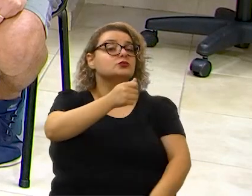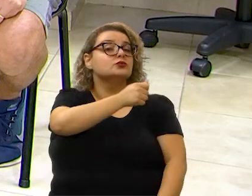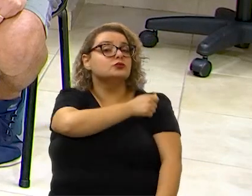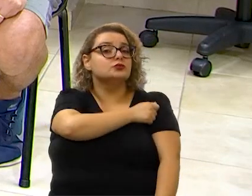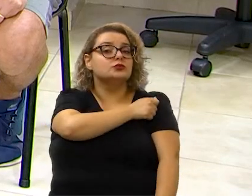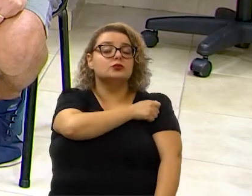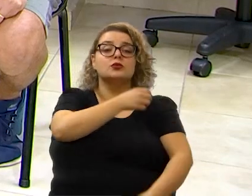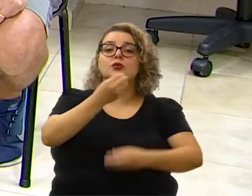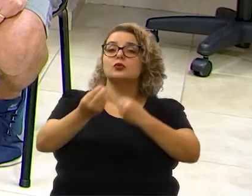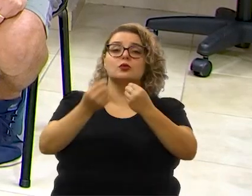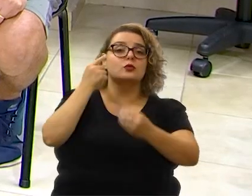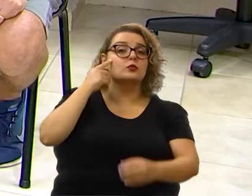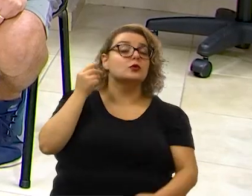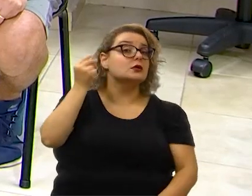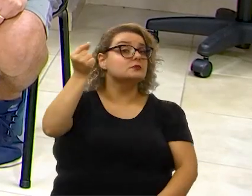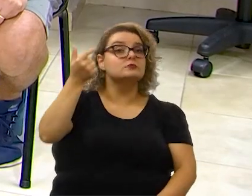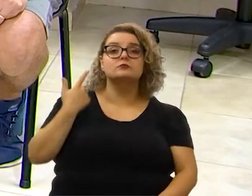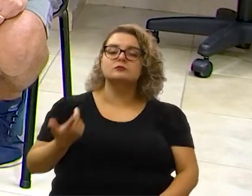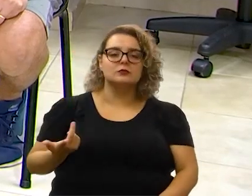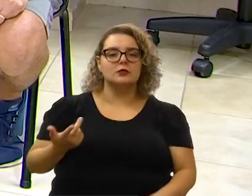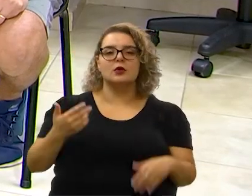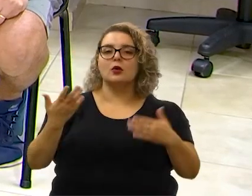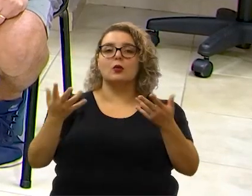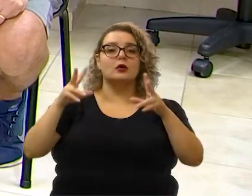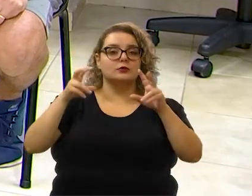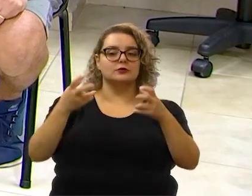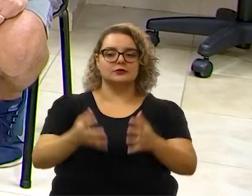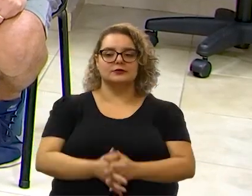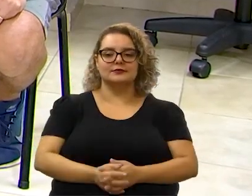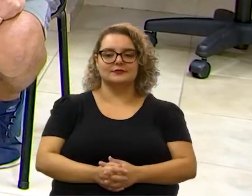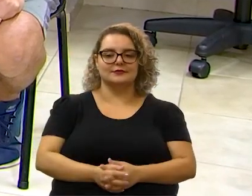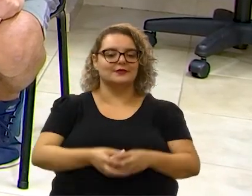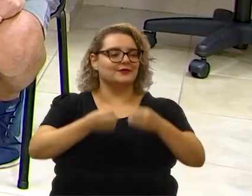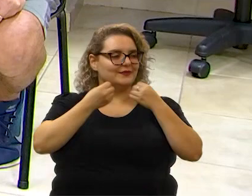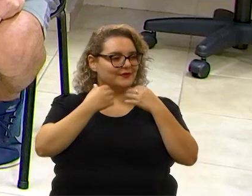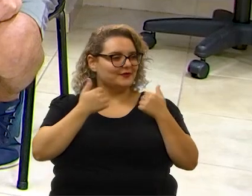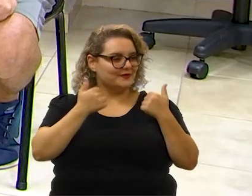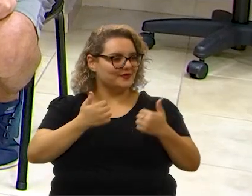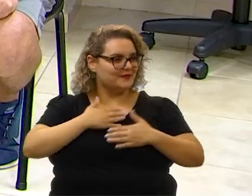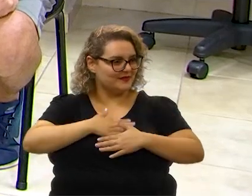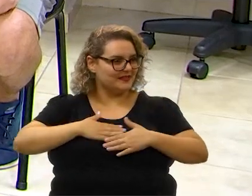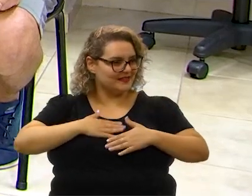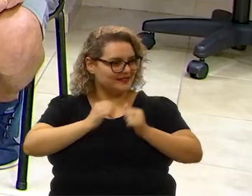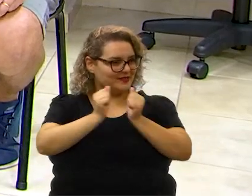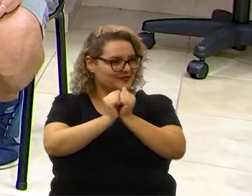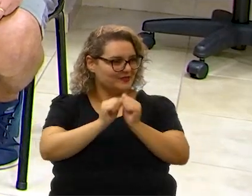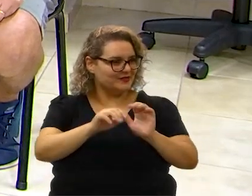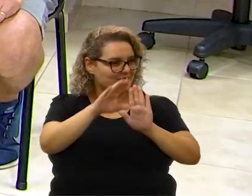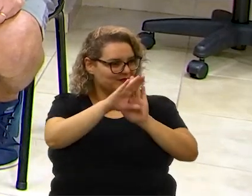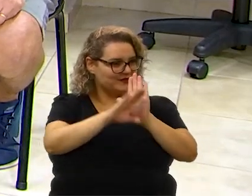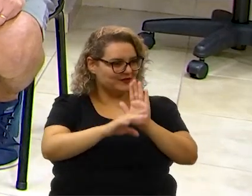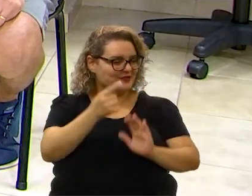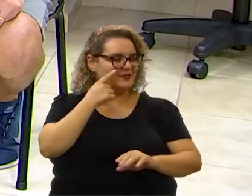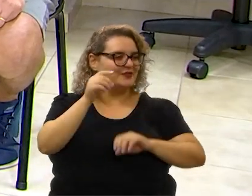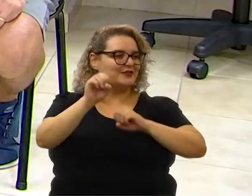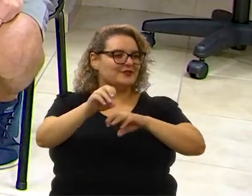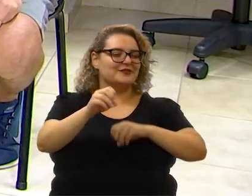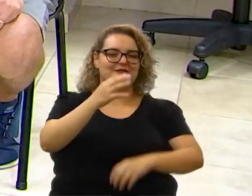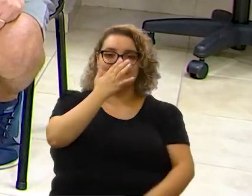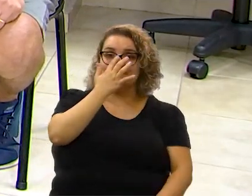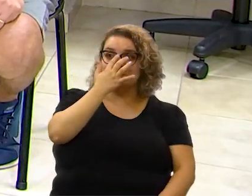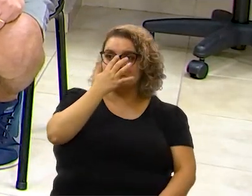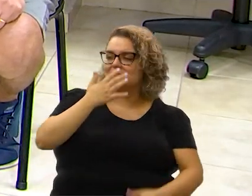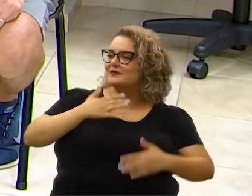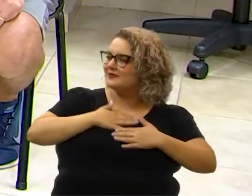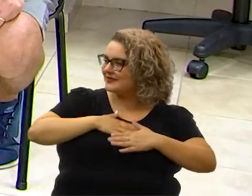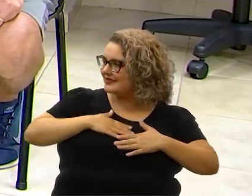dos alunos, como surgiu a ideia, qual o tema. Beleza? Tudo bem? Prazer em tê-lo conosco aqui no quadro De Olho na